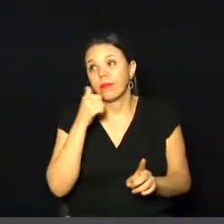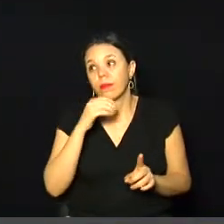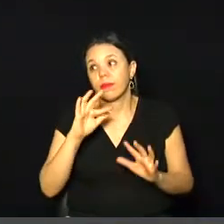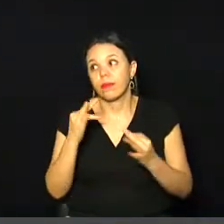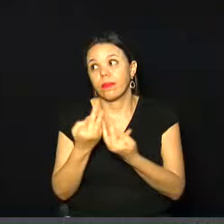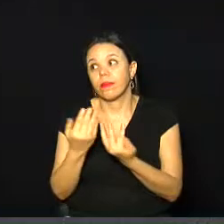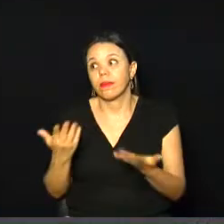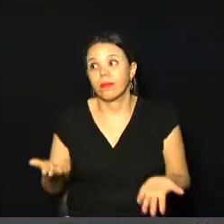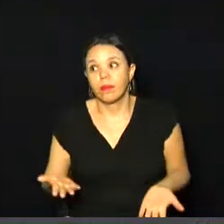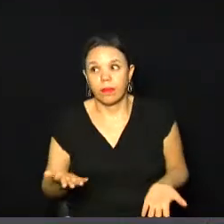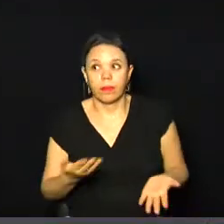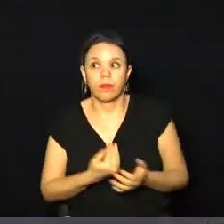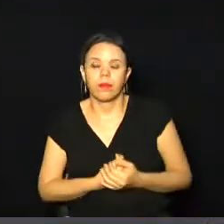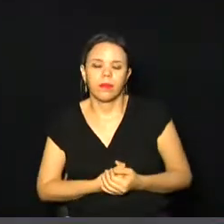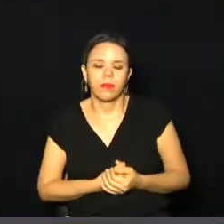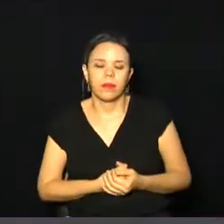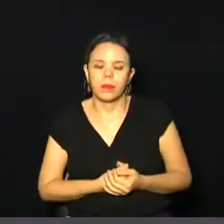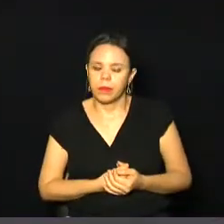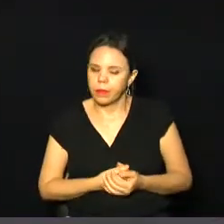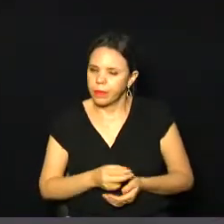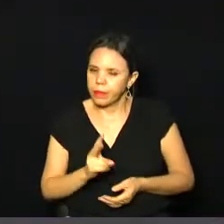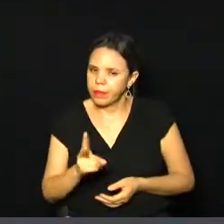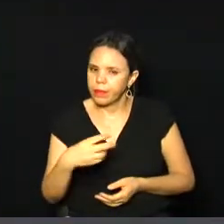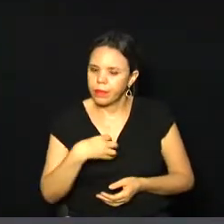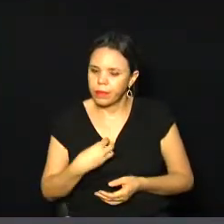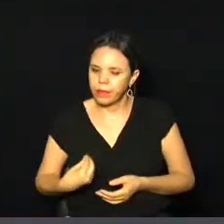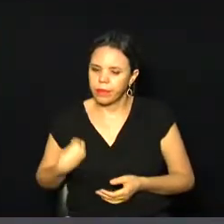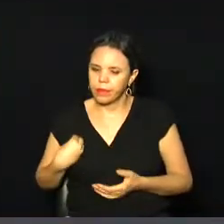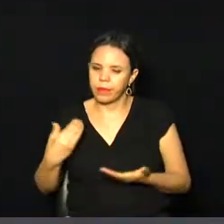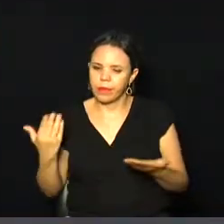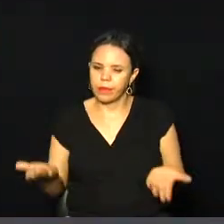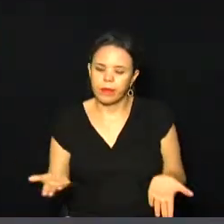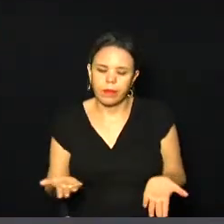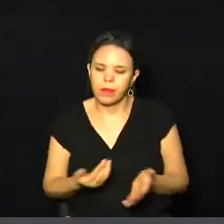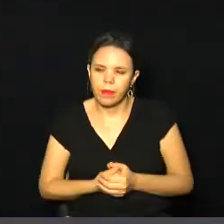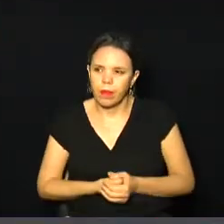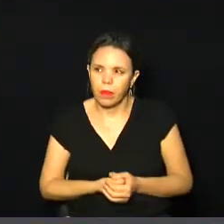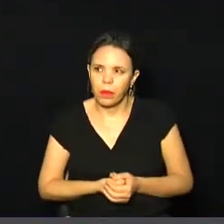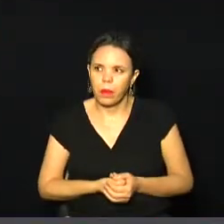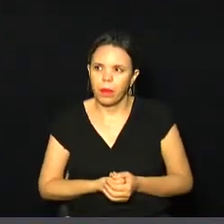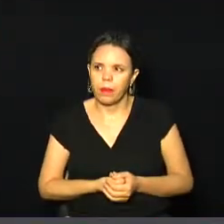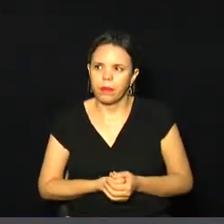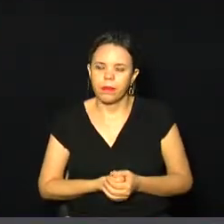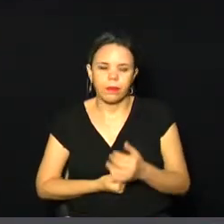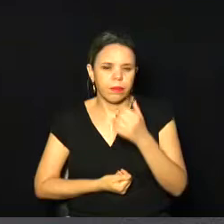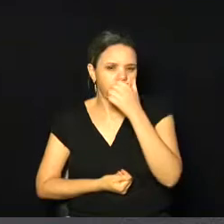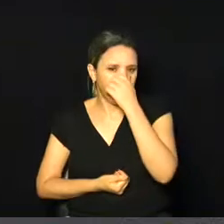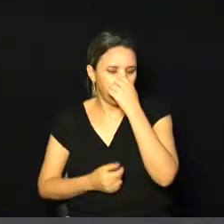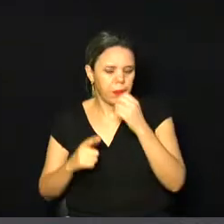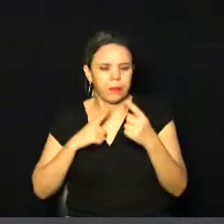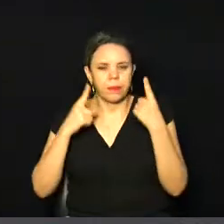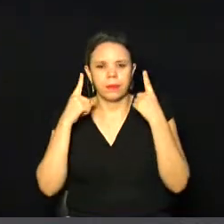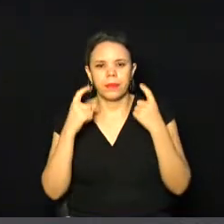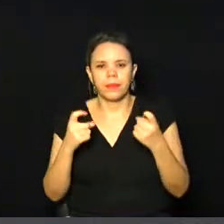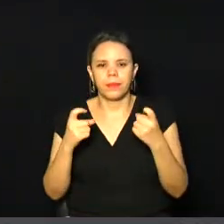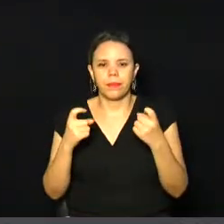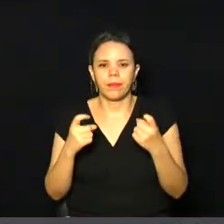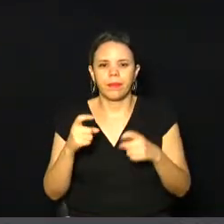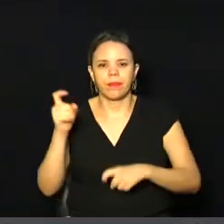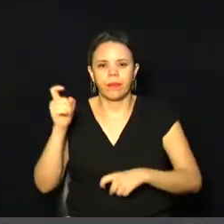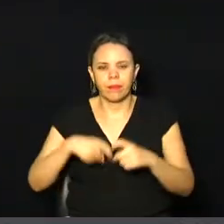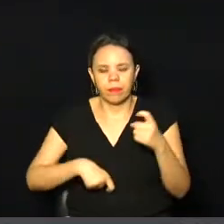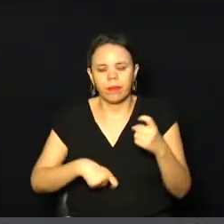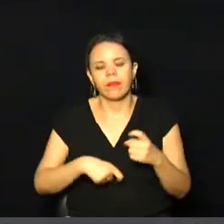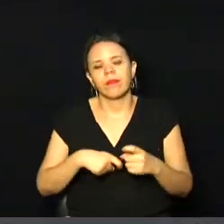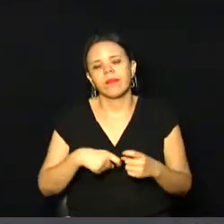família. Então, a mulher também permanece ali. Então, assim, temos a violência sexual